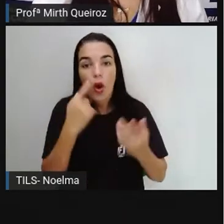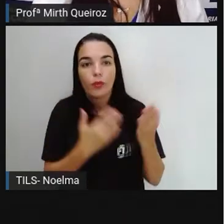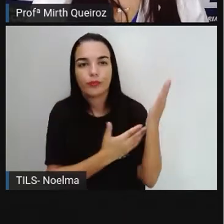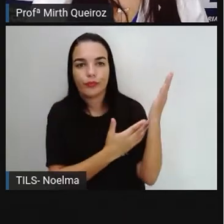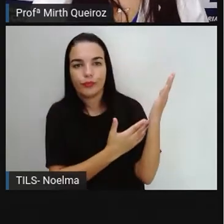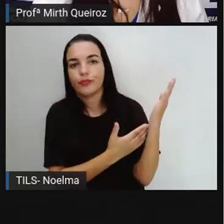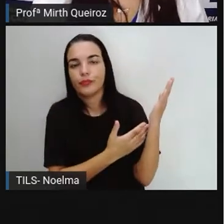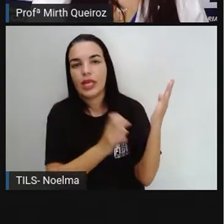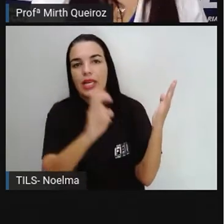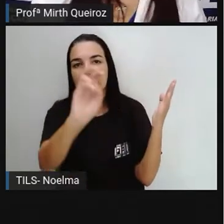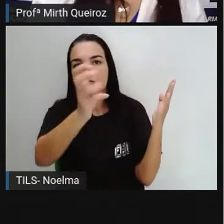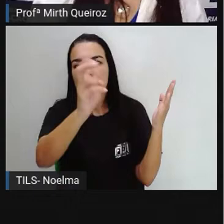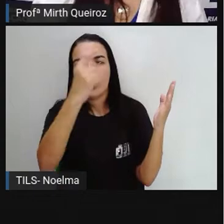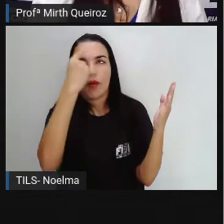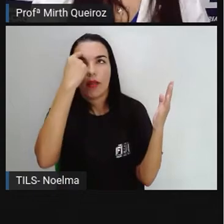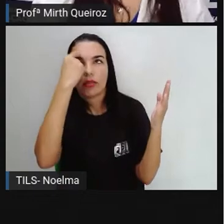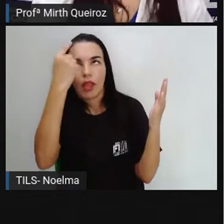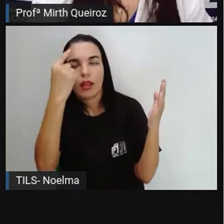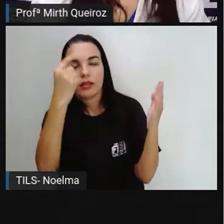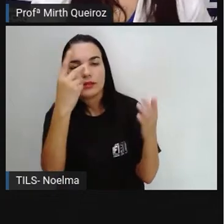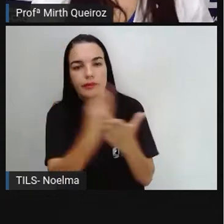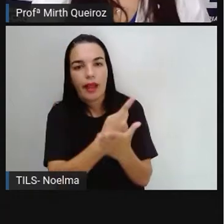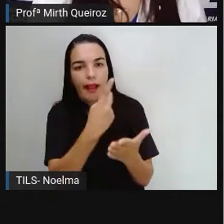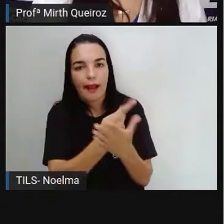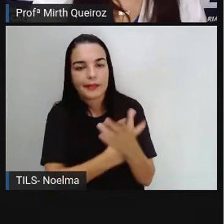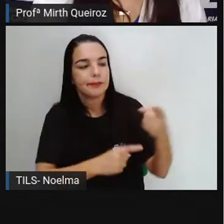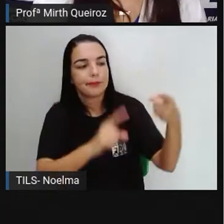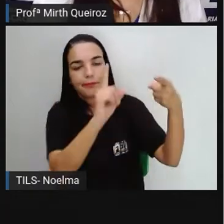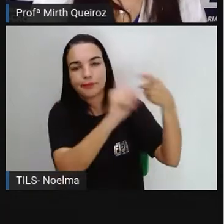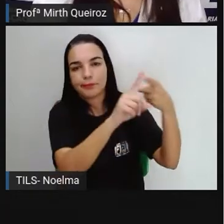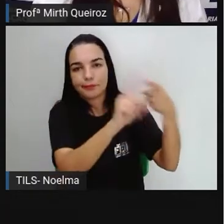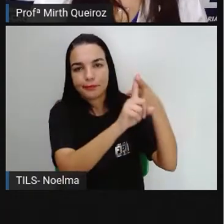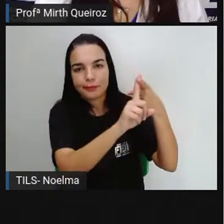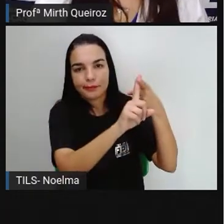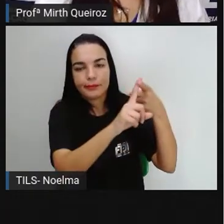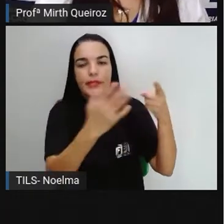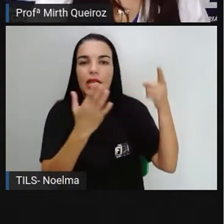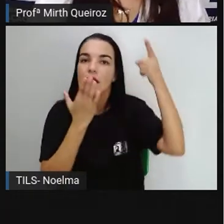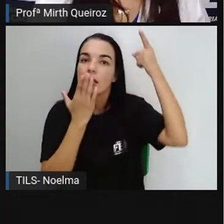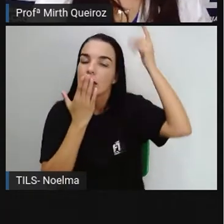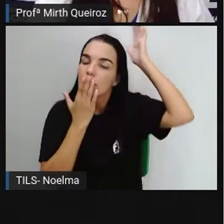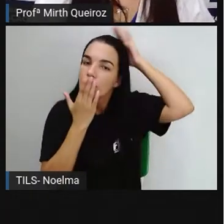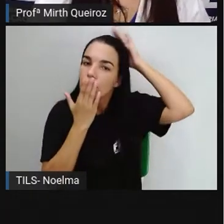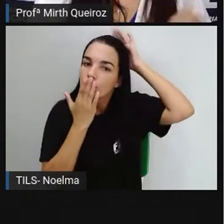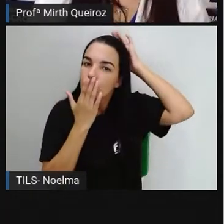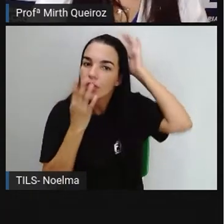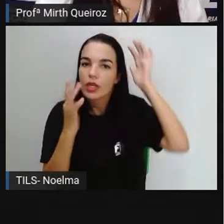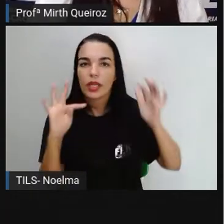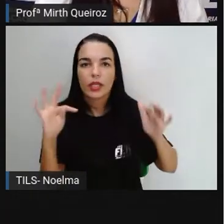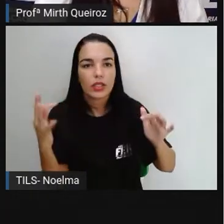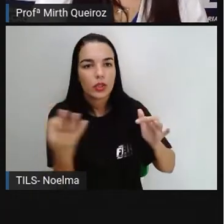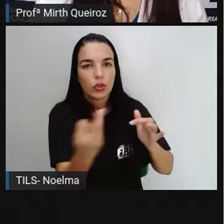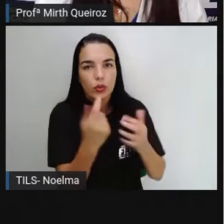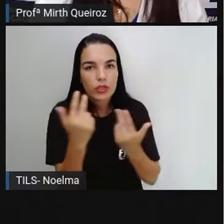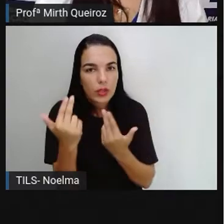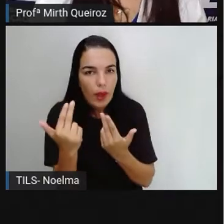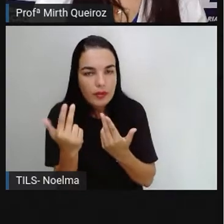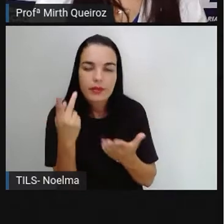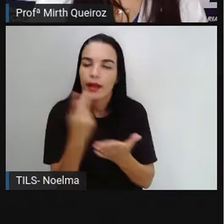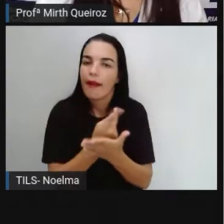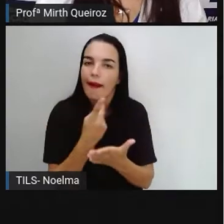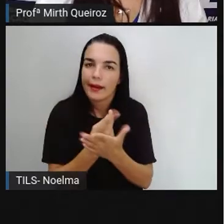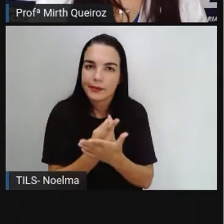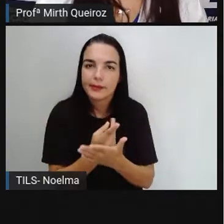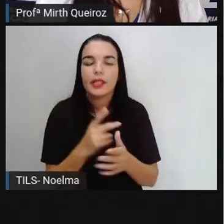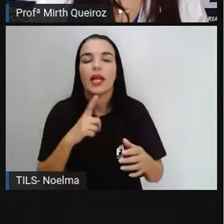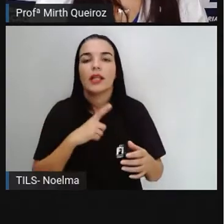é genérico, né? Todo índio é igual. Culturas atrasadas, como se eles estivessem ainda com aquela cultura lá